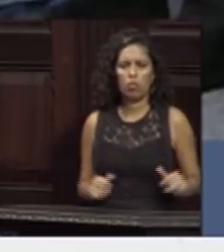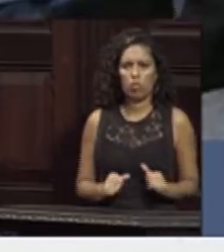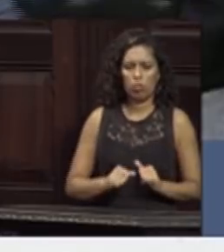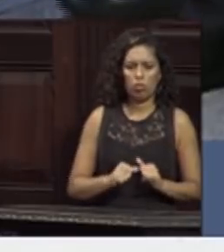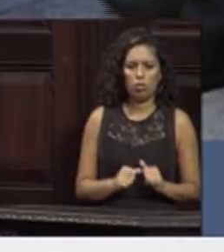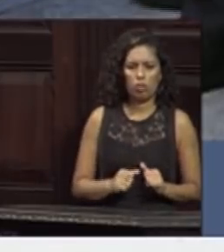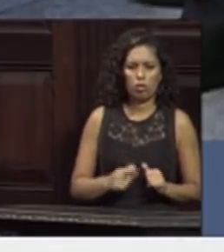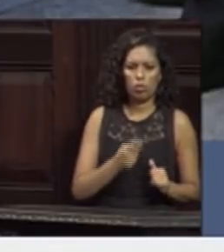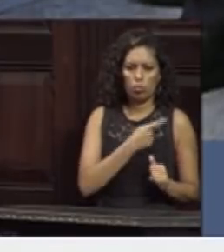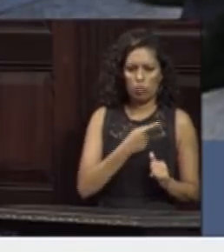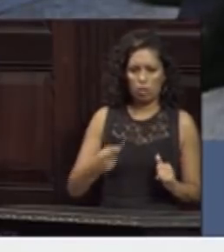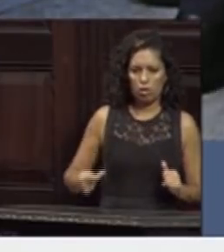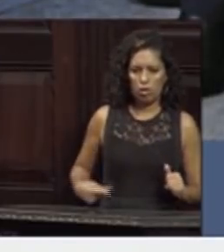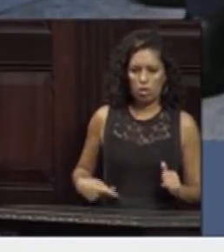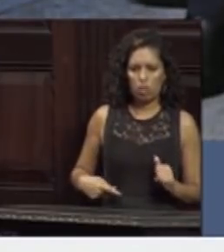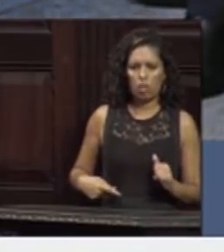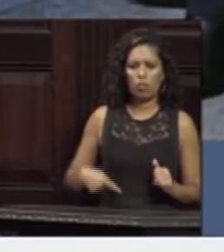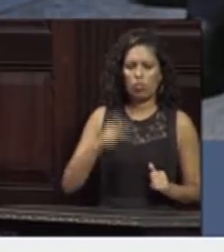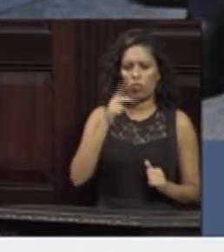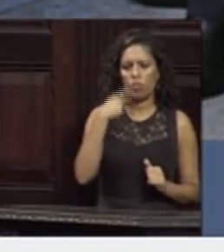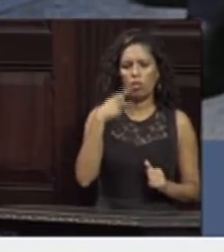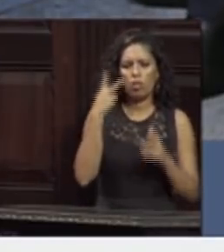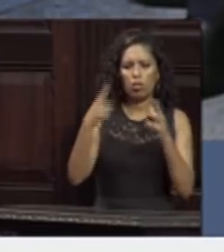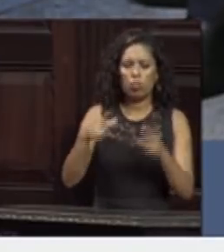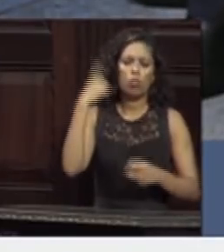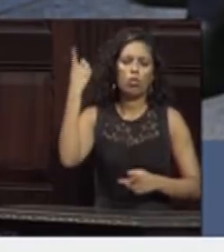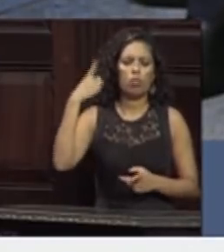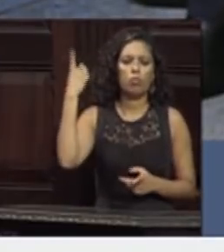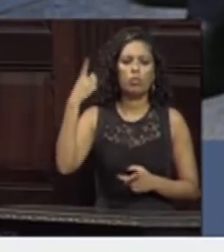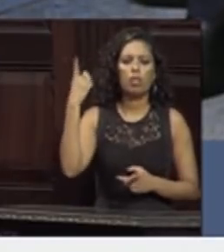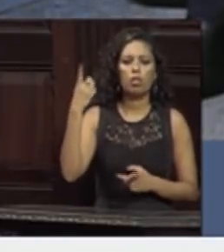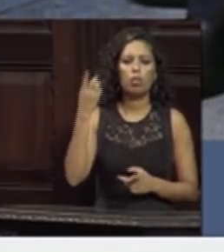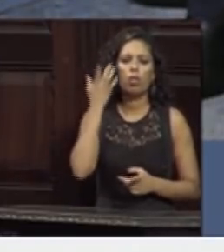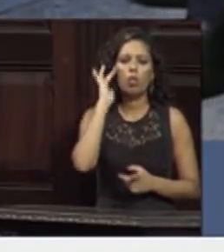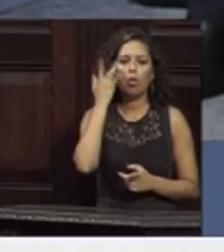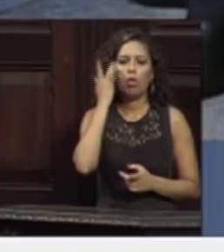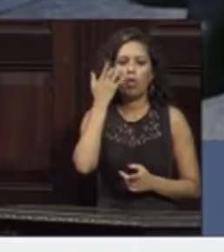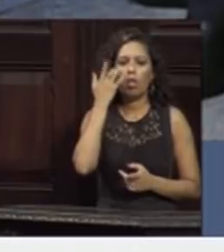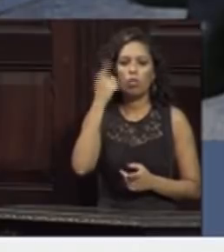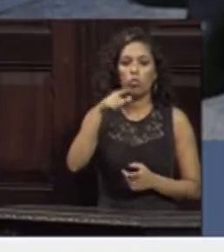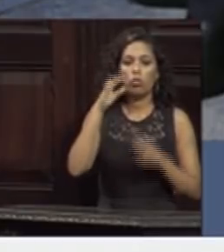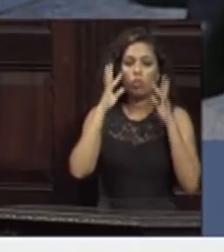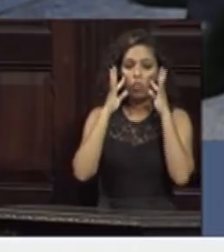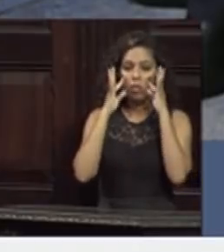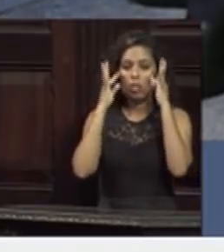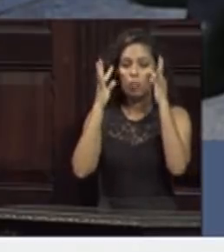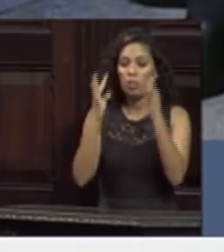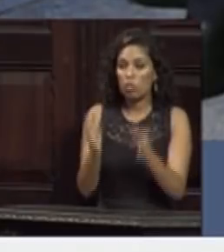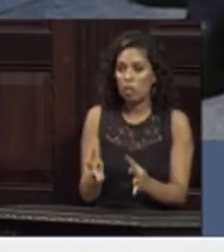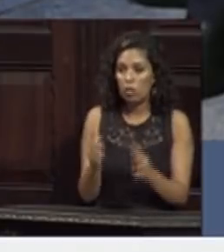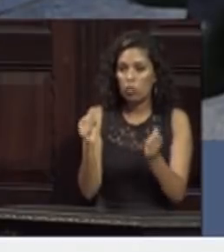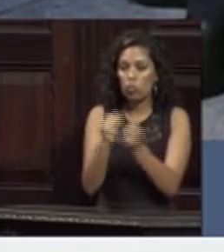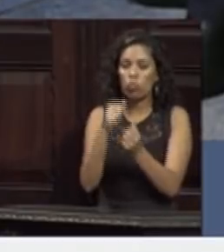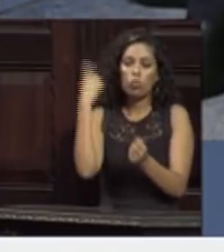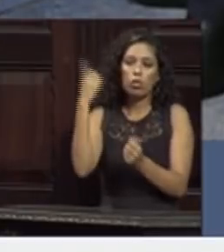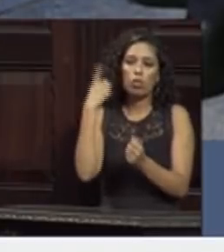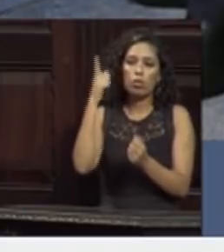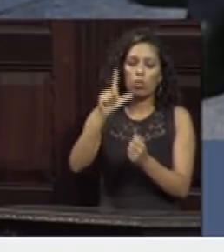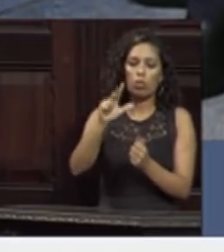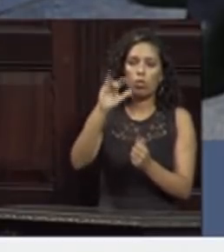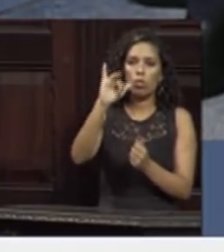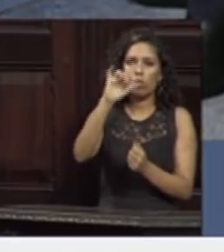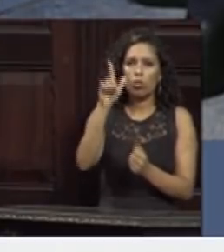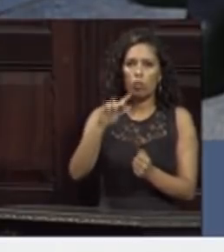Senhor presidente, na linha do deputado Waldeck, eu acho que a intenção de Vossa Excelência, deputado Luiz Paulo, é a melhor possível. Então,